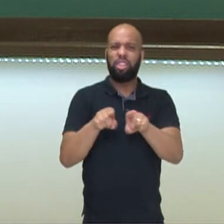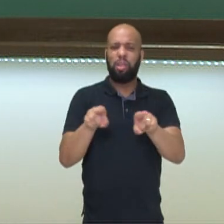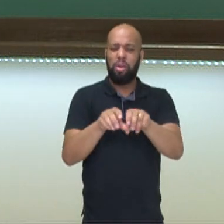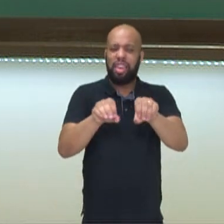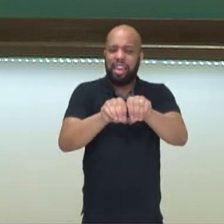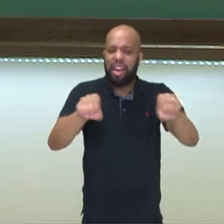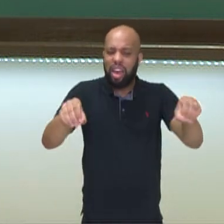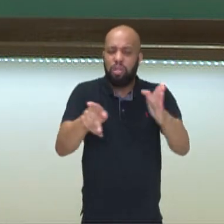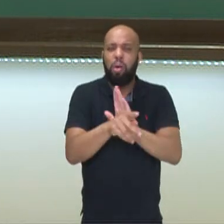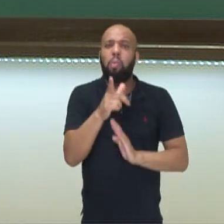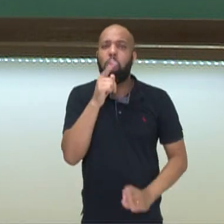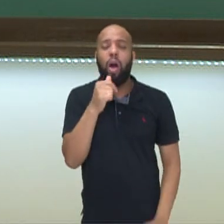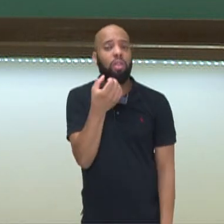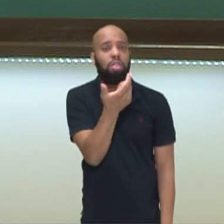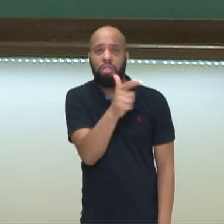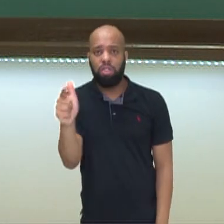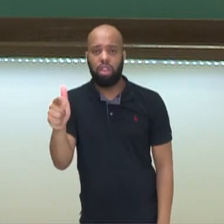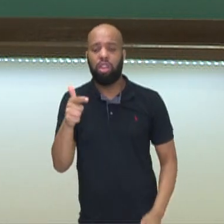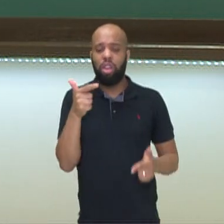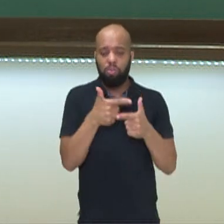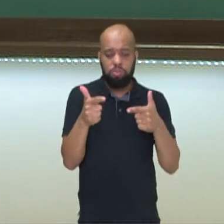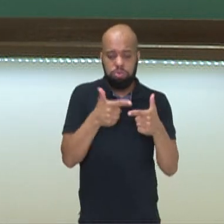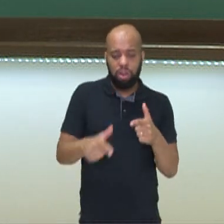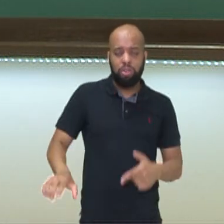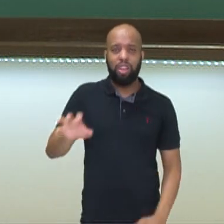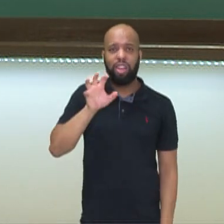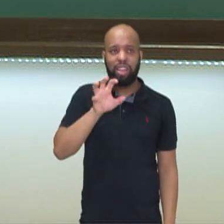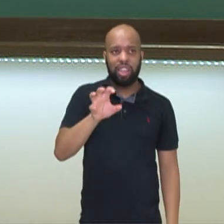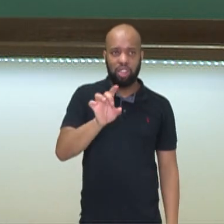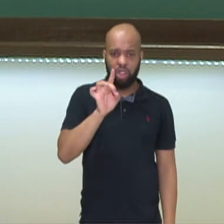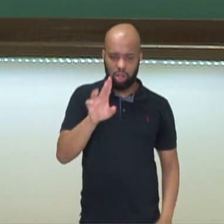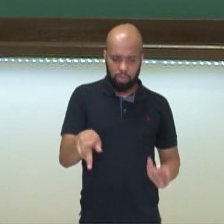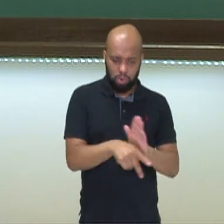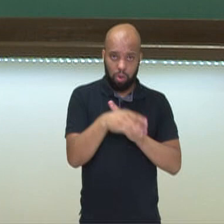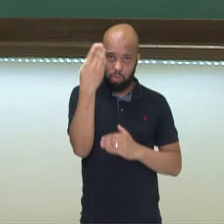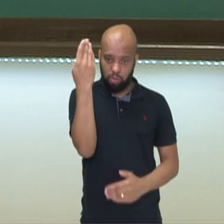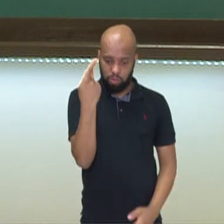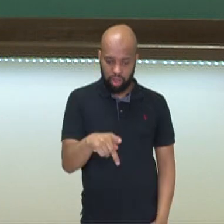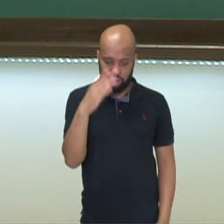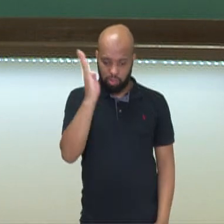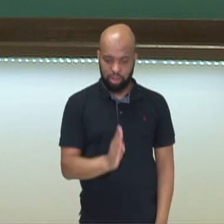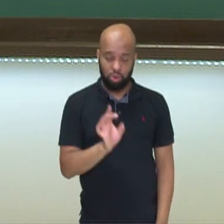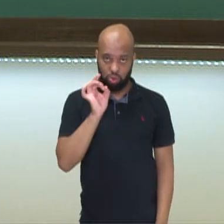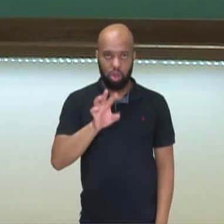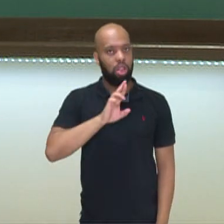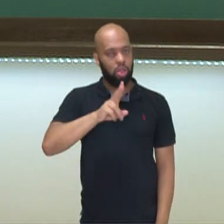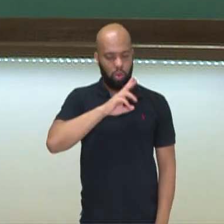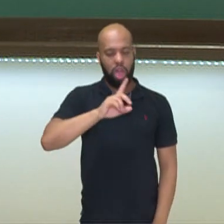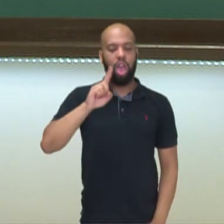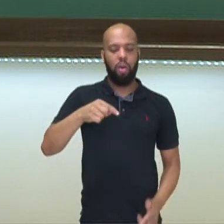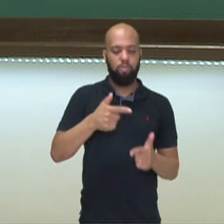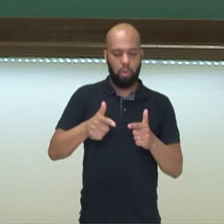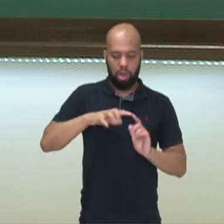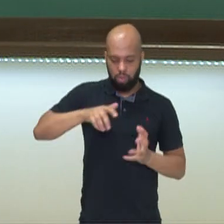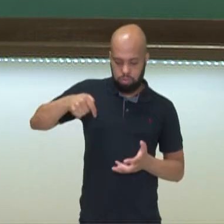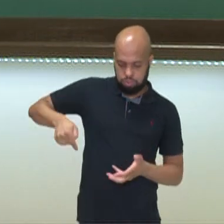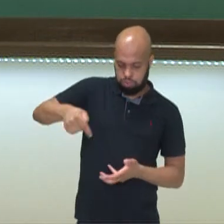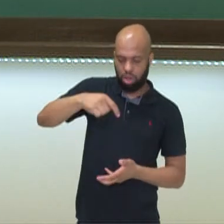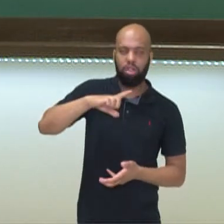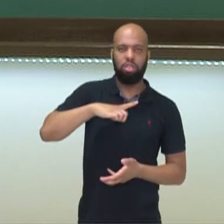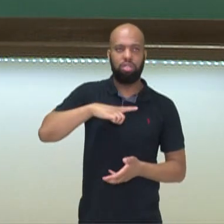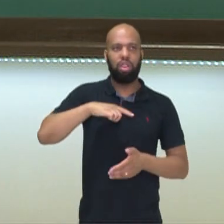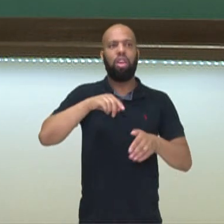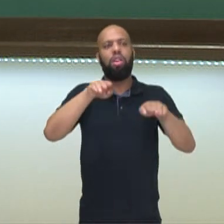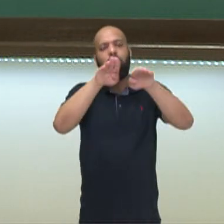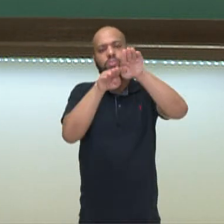tratamento. Esse é um problema que não é só do Brasil, mas é um problema mundial, tá?